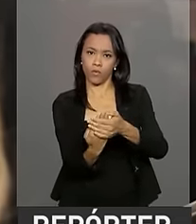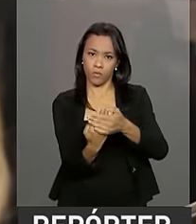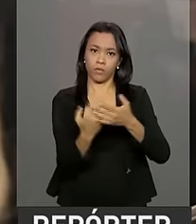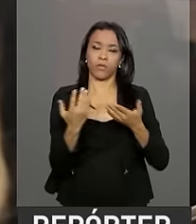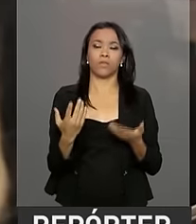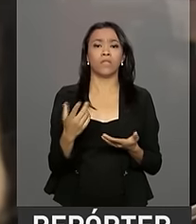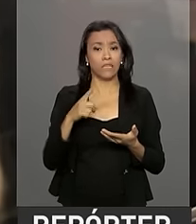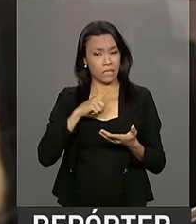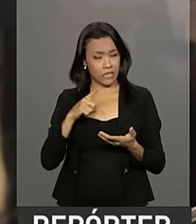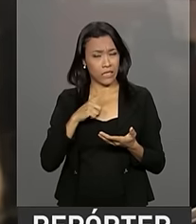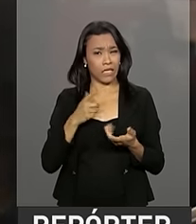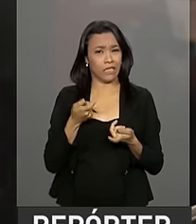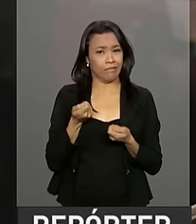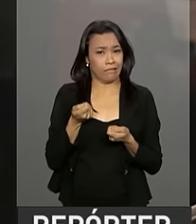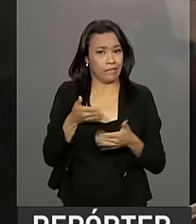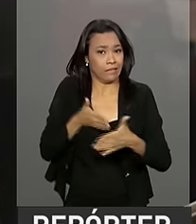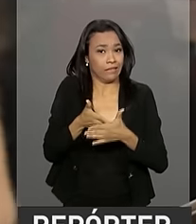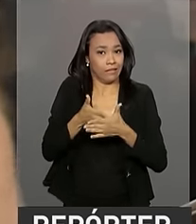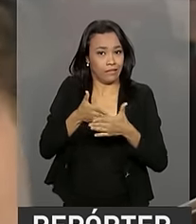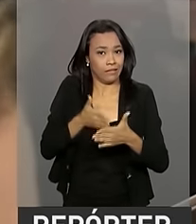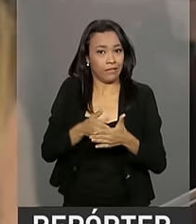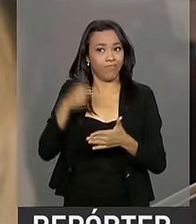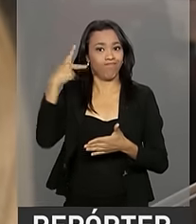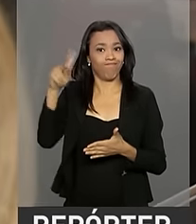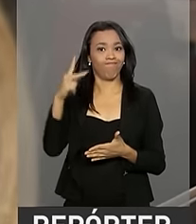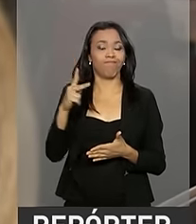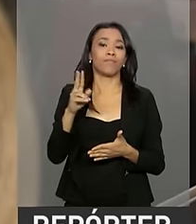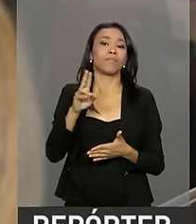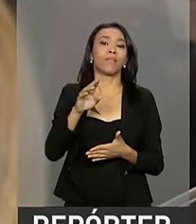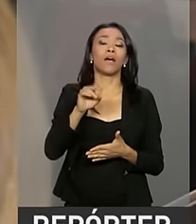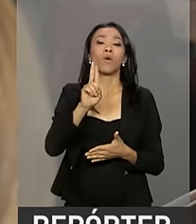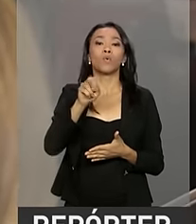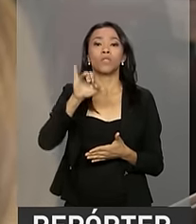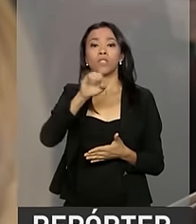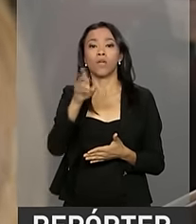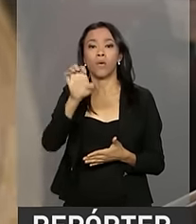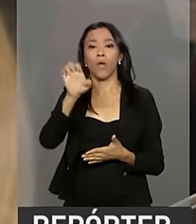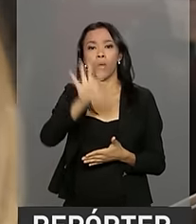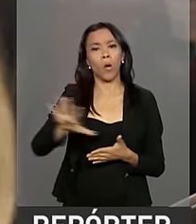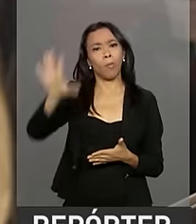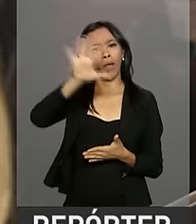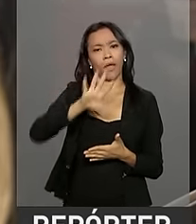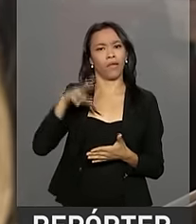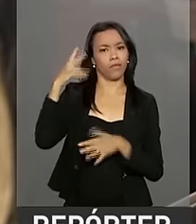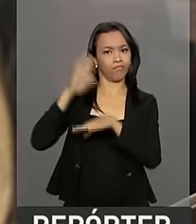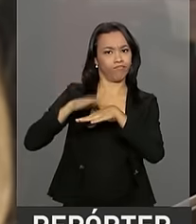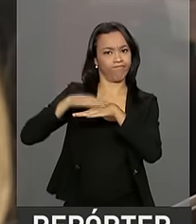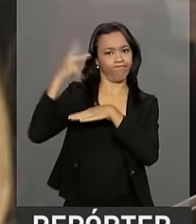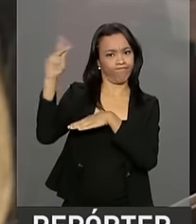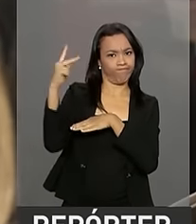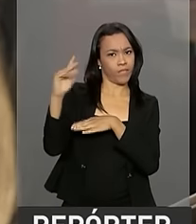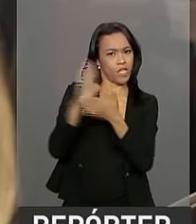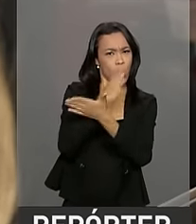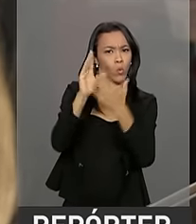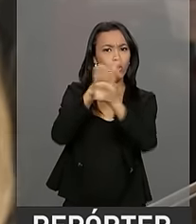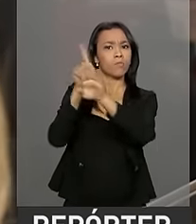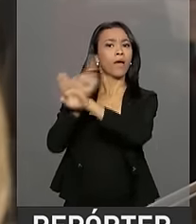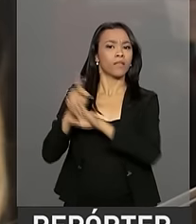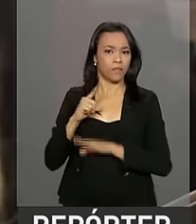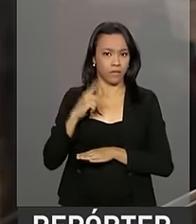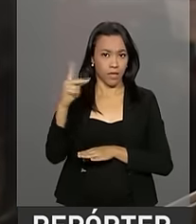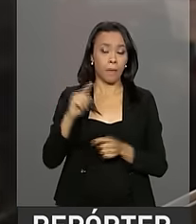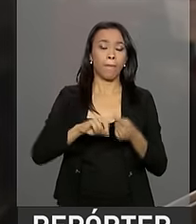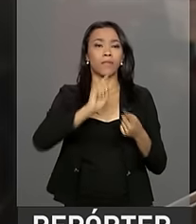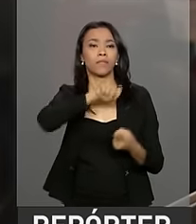resistências na União Europeia por causa de mobilizações eu diria protecionistas em alguns países mas a a